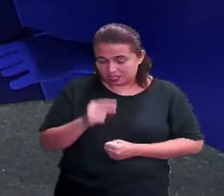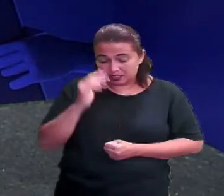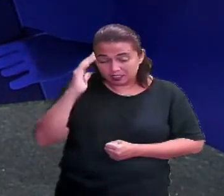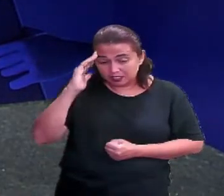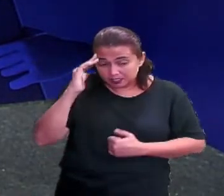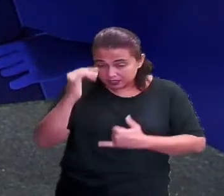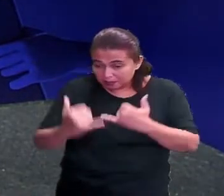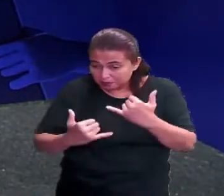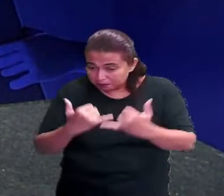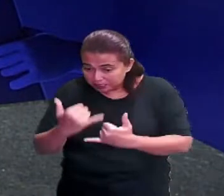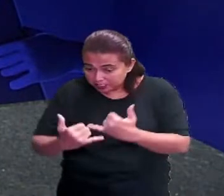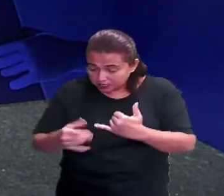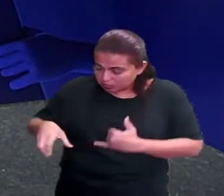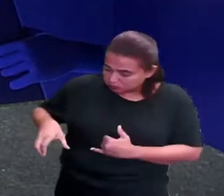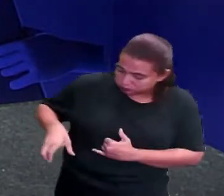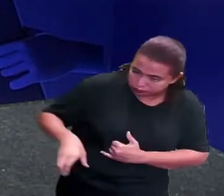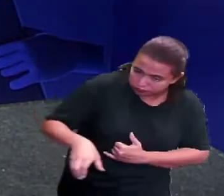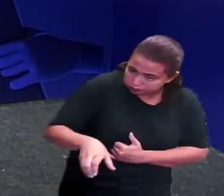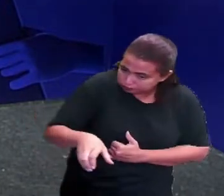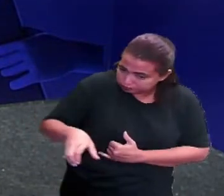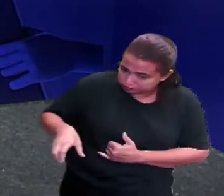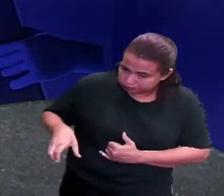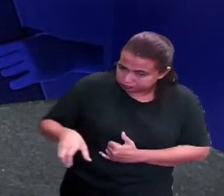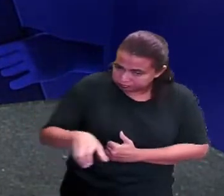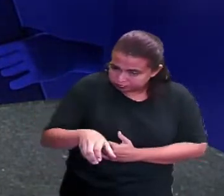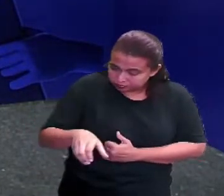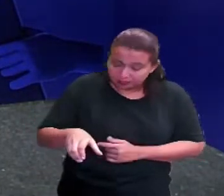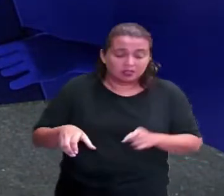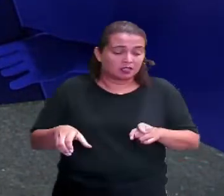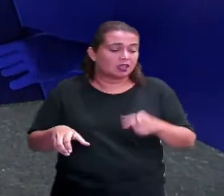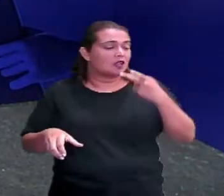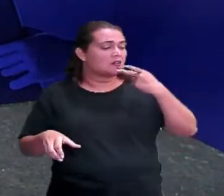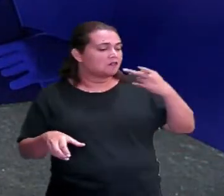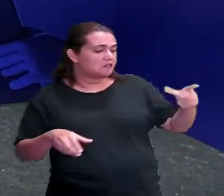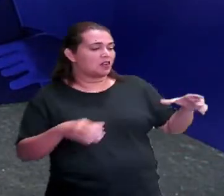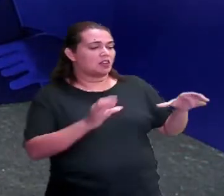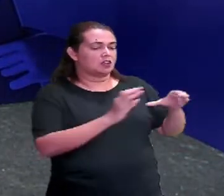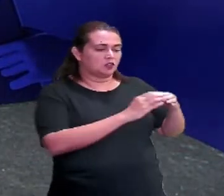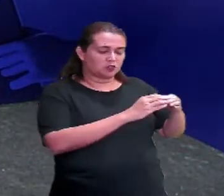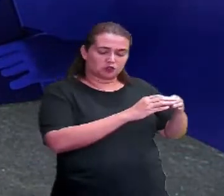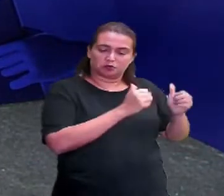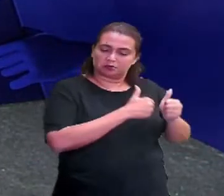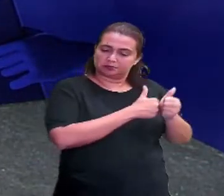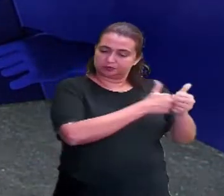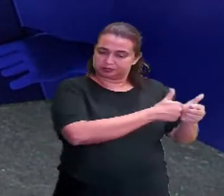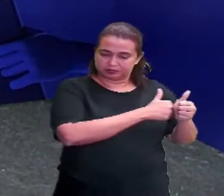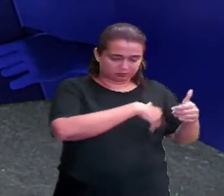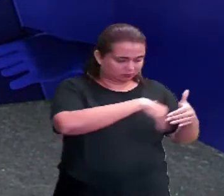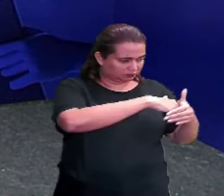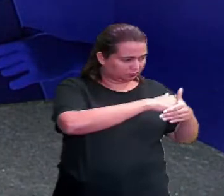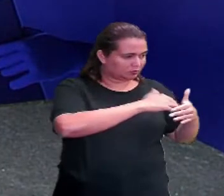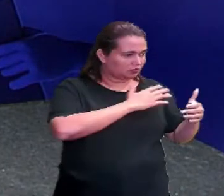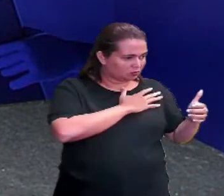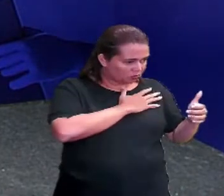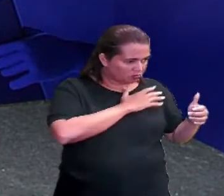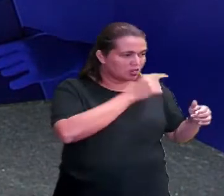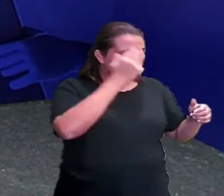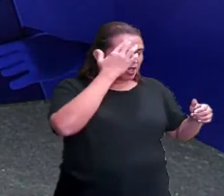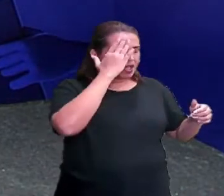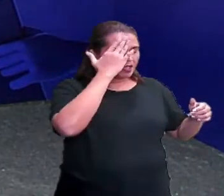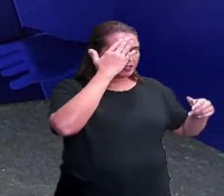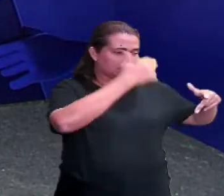brinquedo, não é? Mas se você fala para alguém que acompanha futebol, na verdade, uma